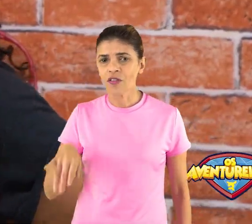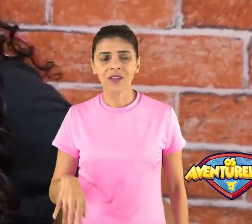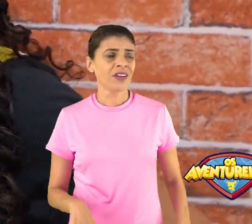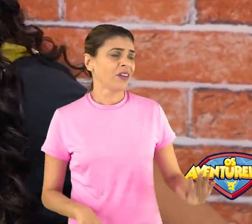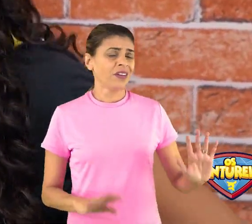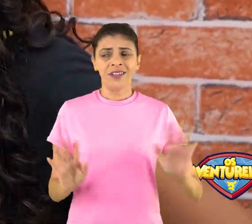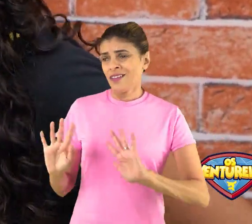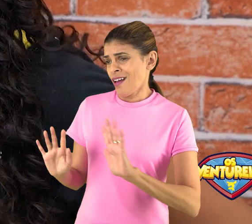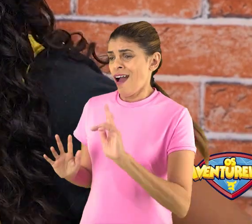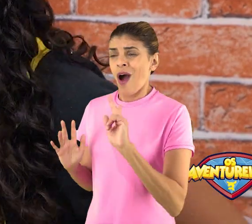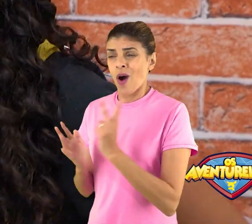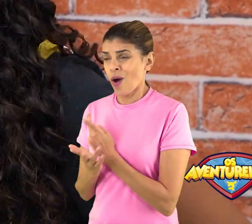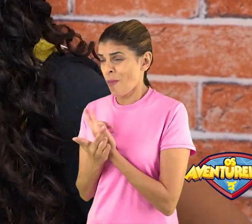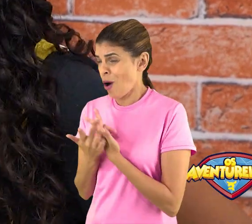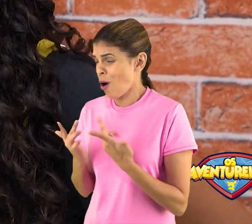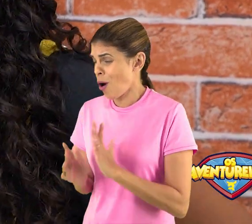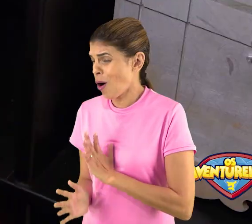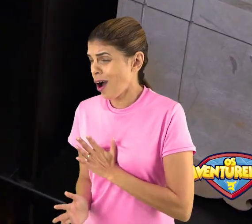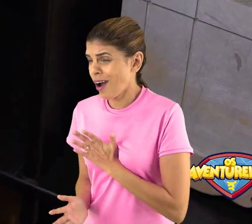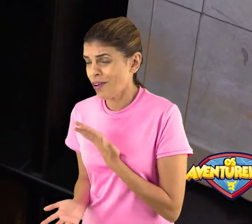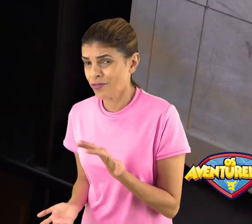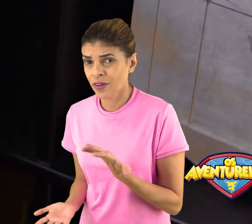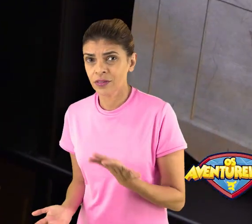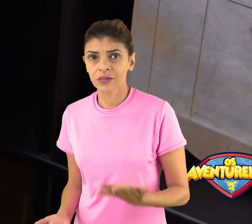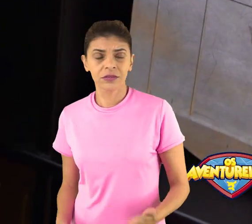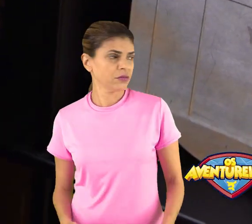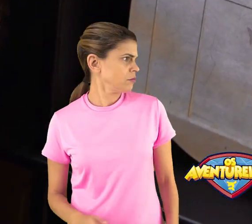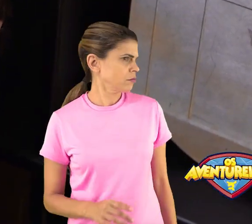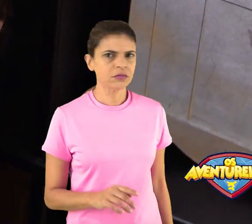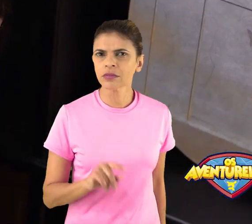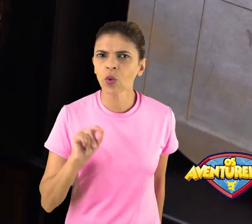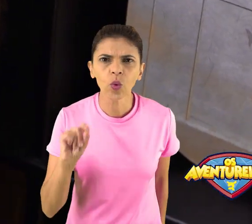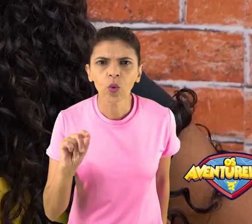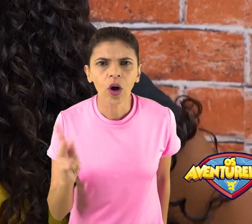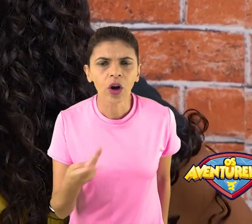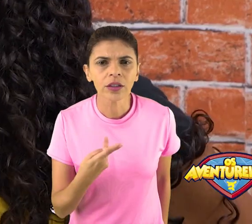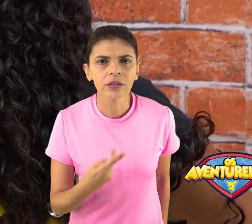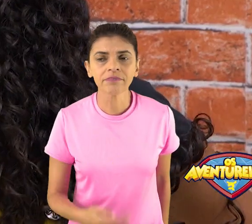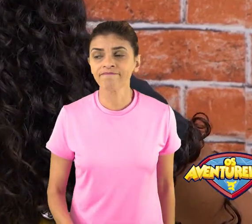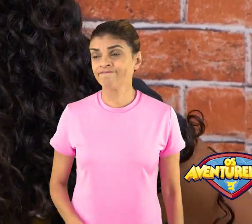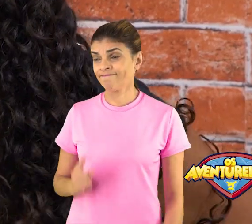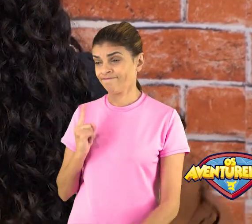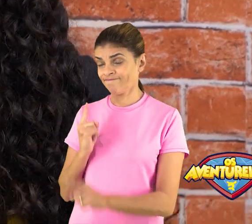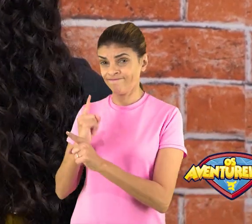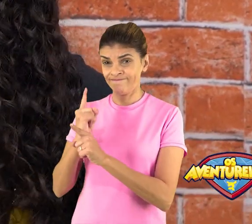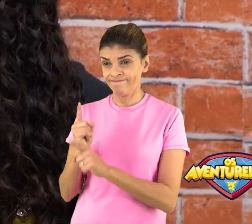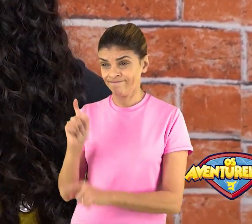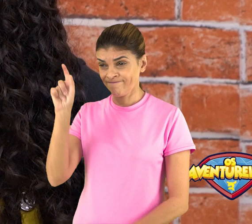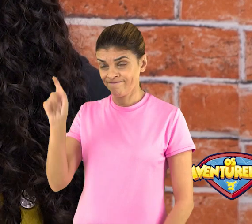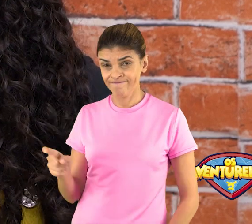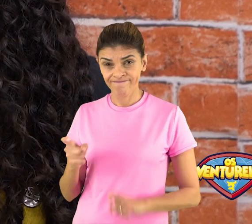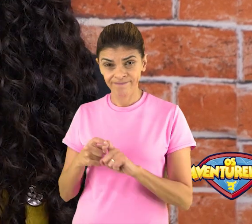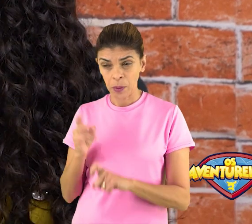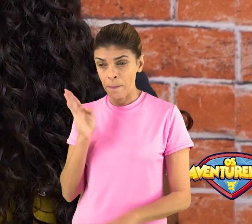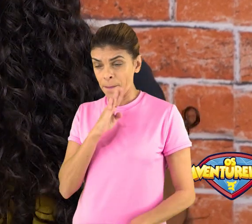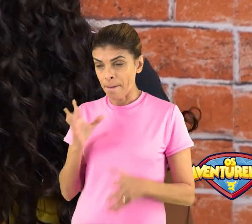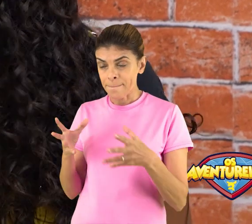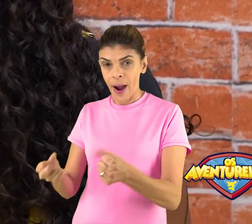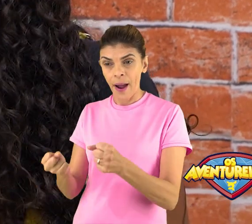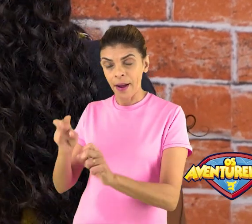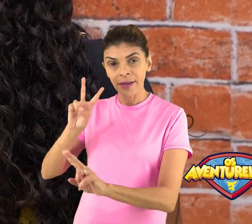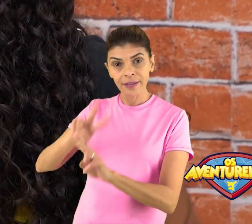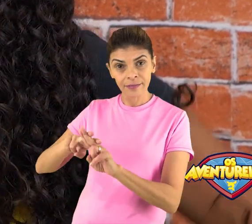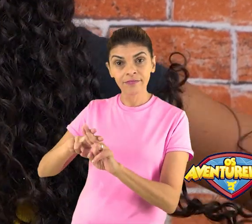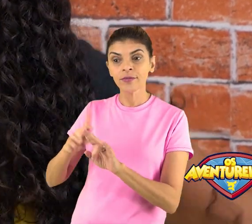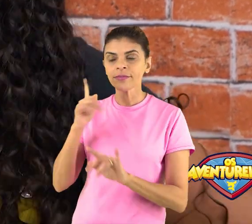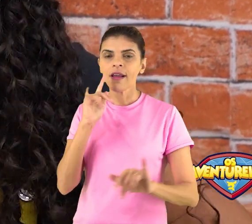Pessoal, aconteceu uma coisa horrível. O que foi? Descobrimos que o Dr. Mau-Mau capturou uma pessoa e levou para o